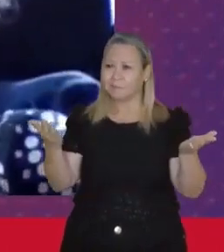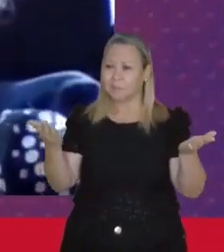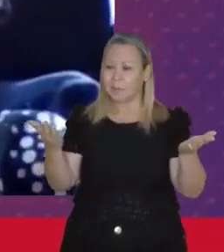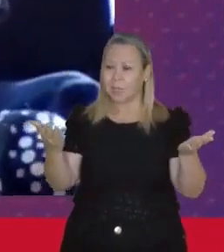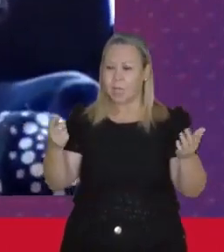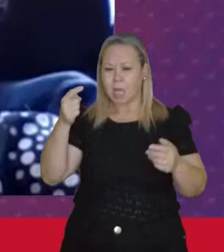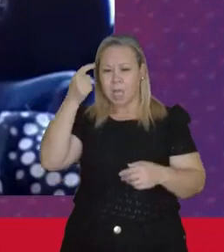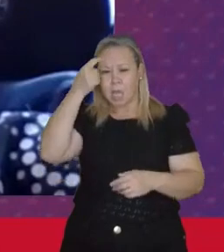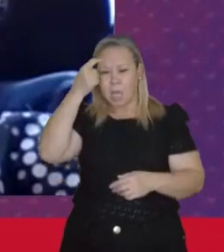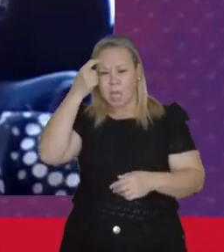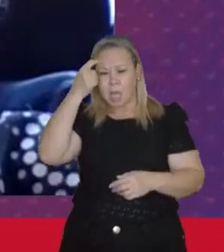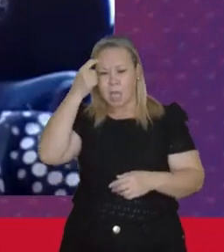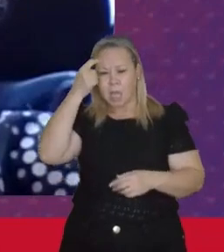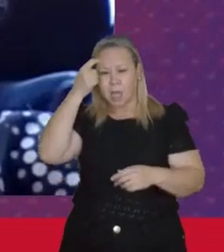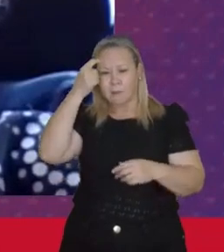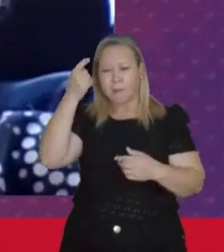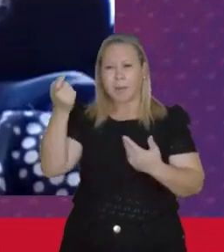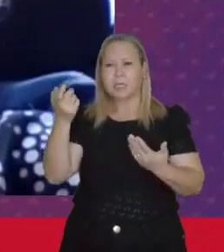pensar dessa forma,